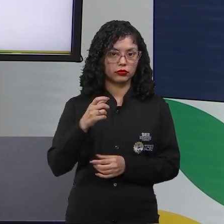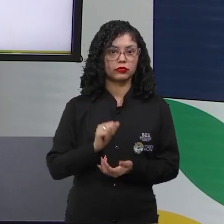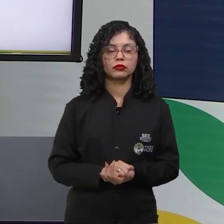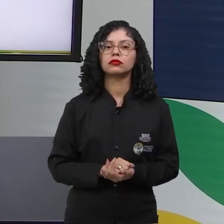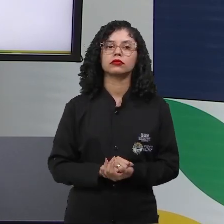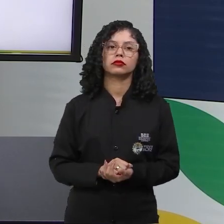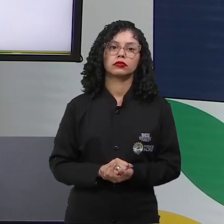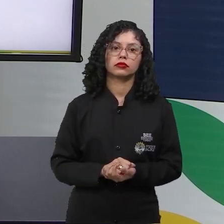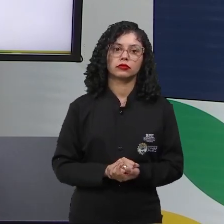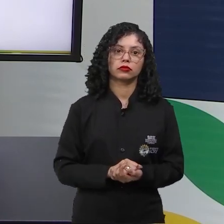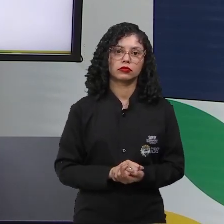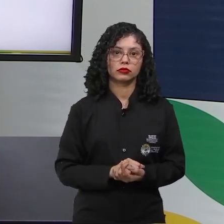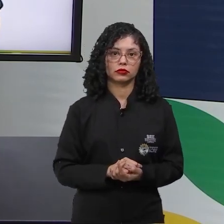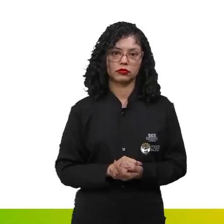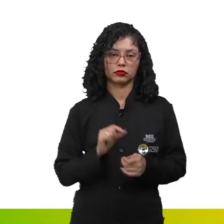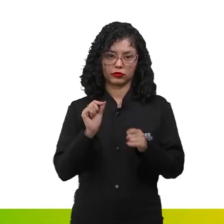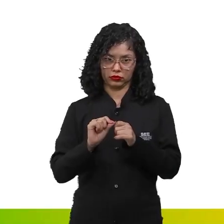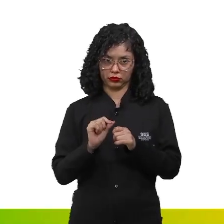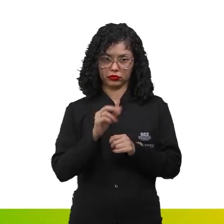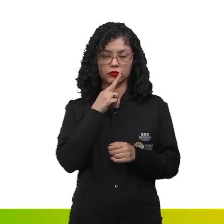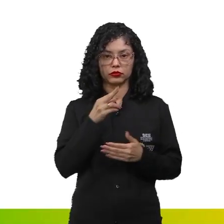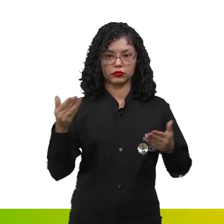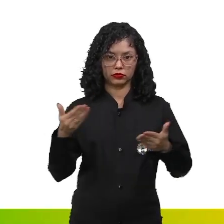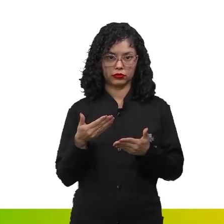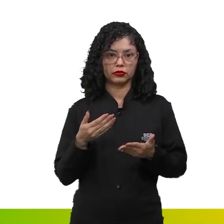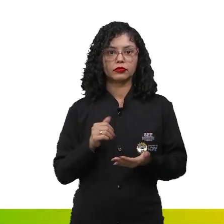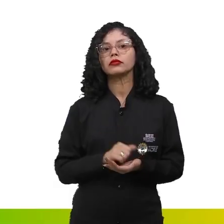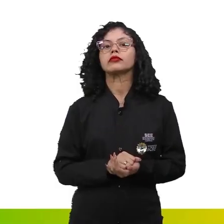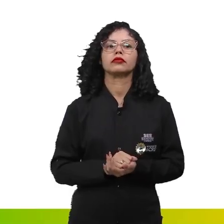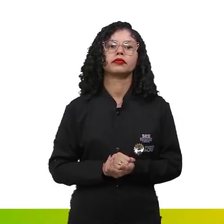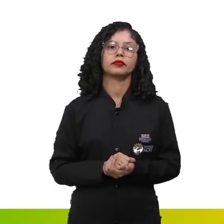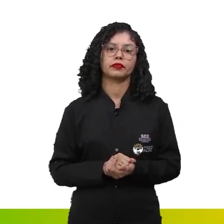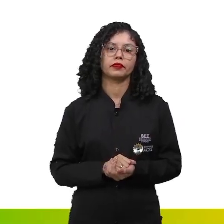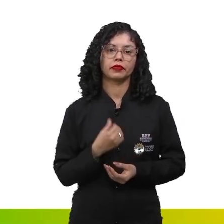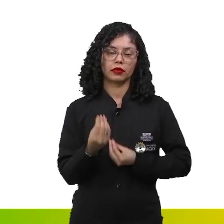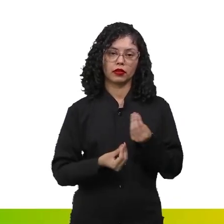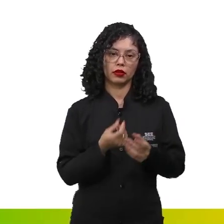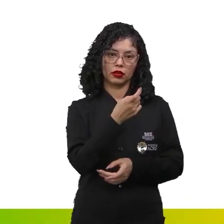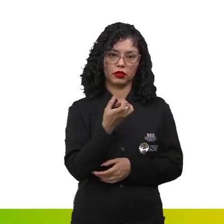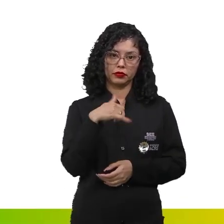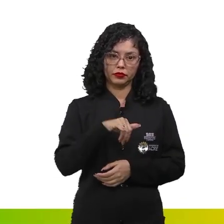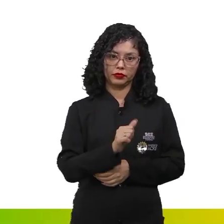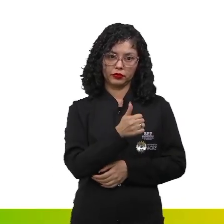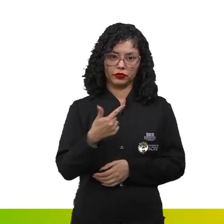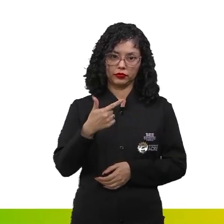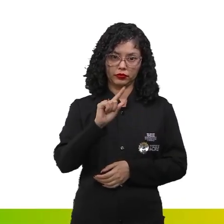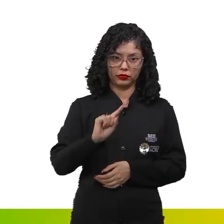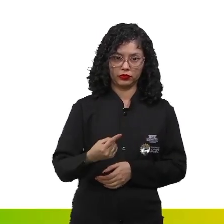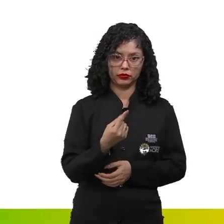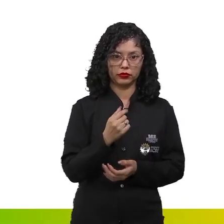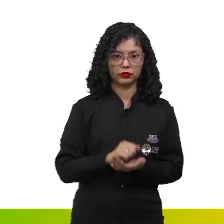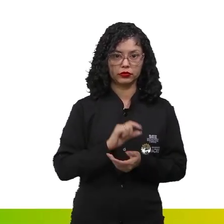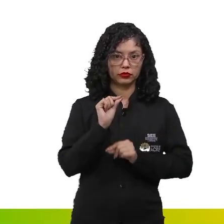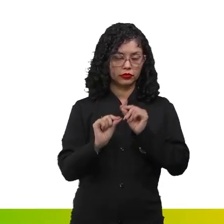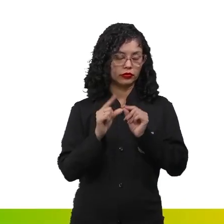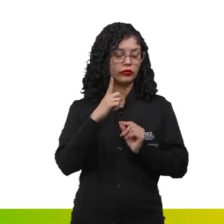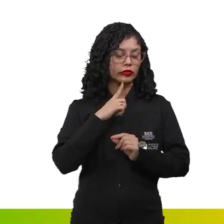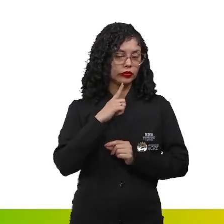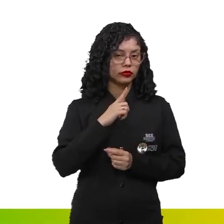de y. E aí nós vamos fazer esse cálculo agora. Como x e y é igual a 12.000, então nós vamos ter o